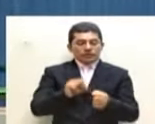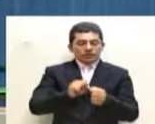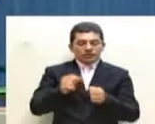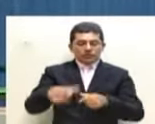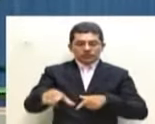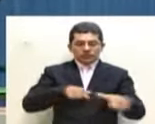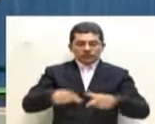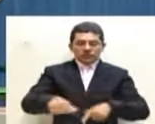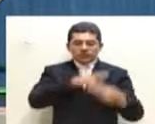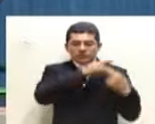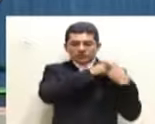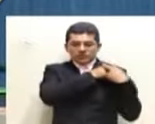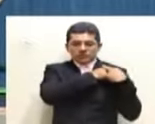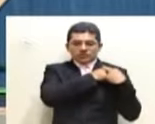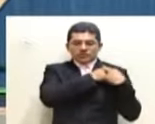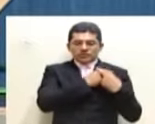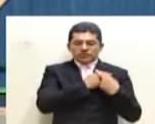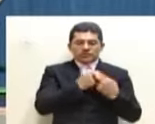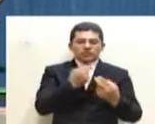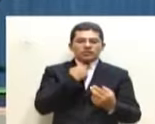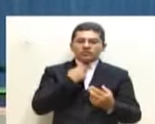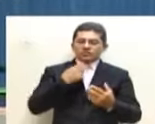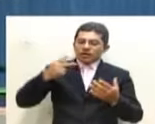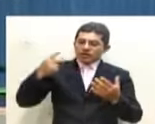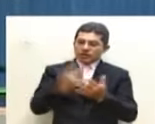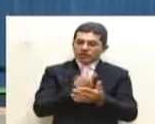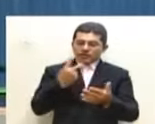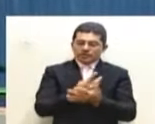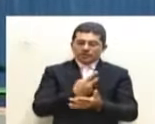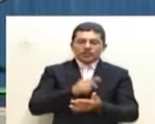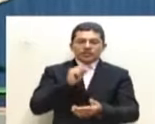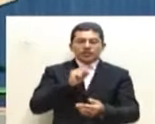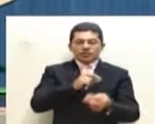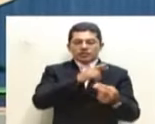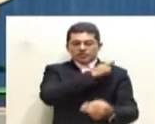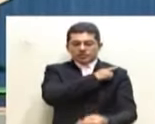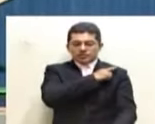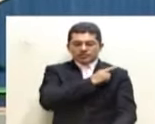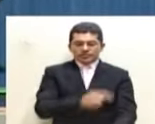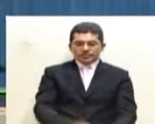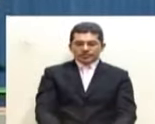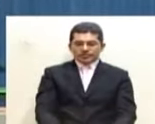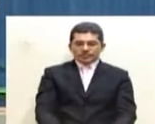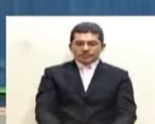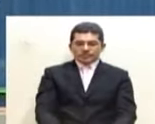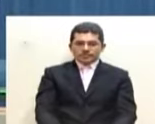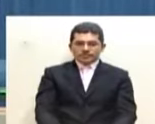e não pode ser negligenciado por quem dele faz parte.